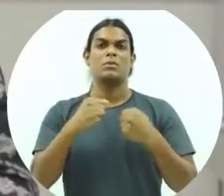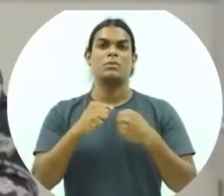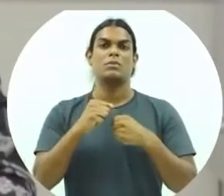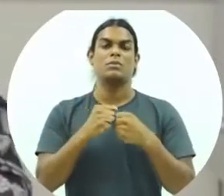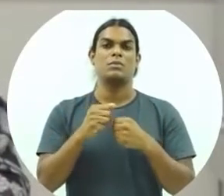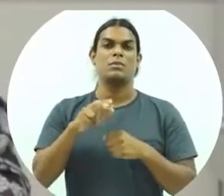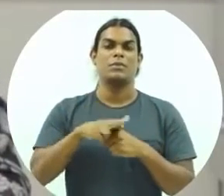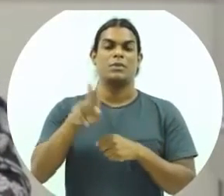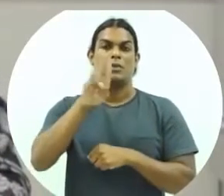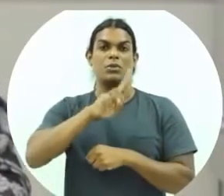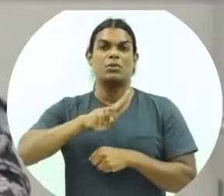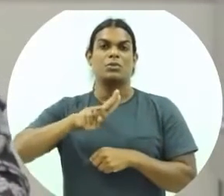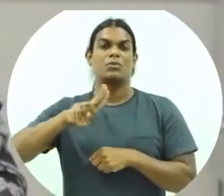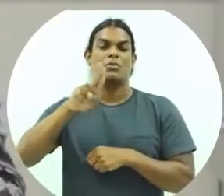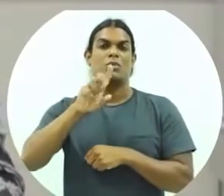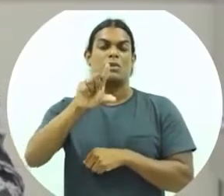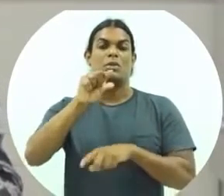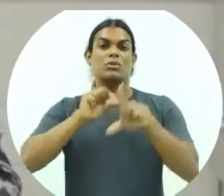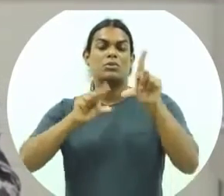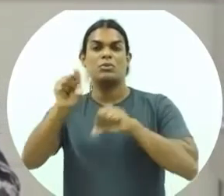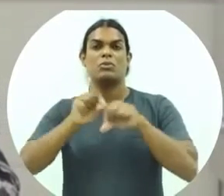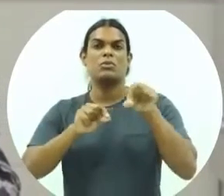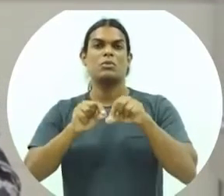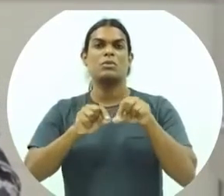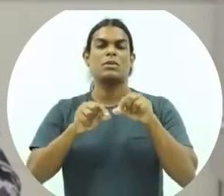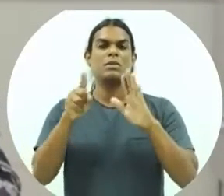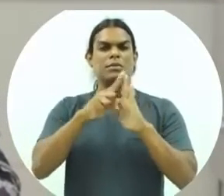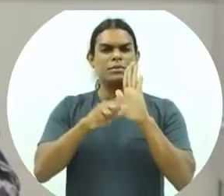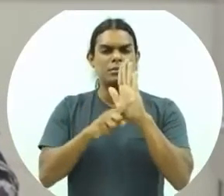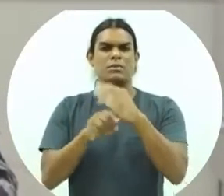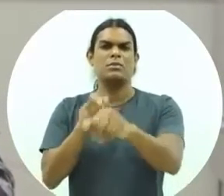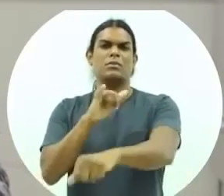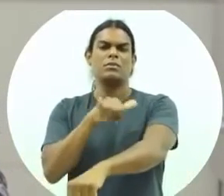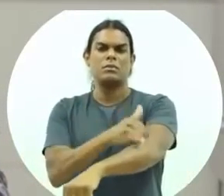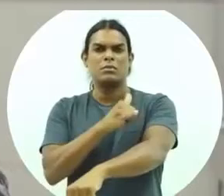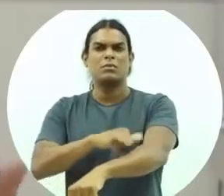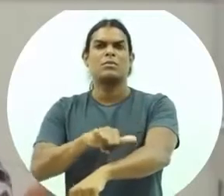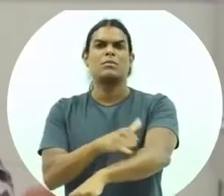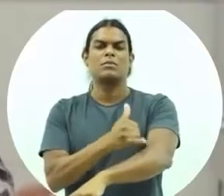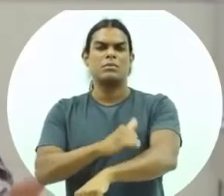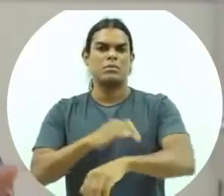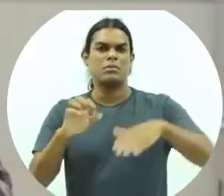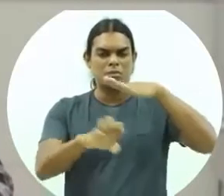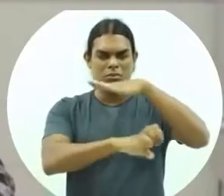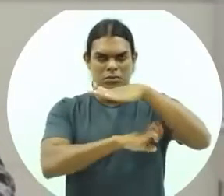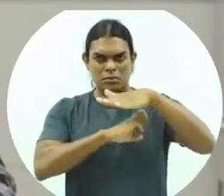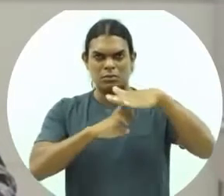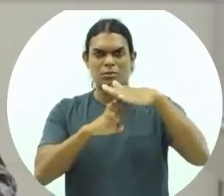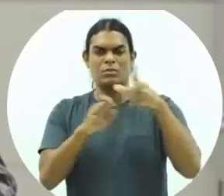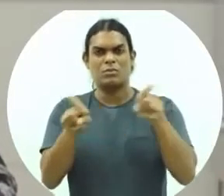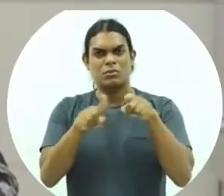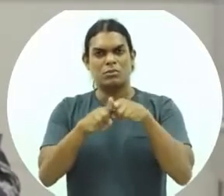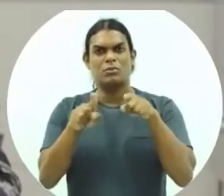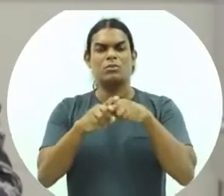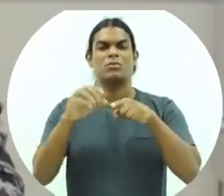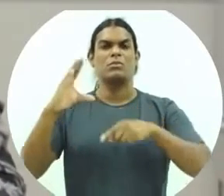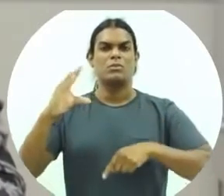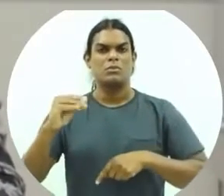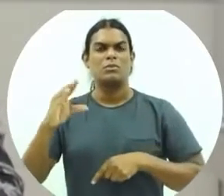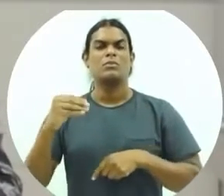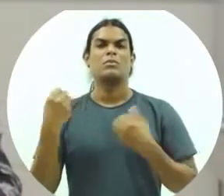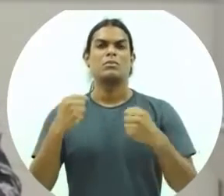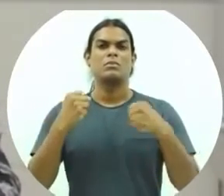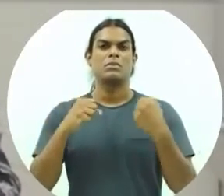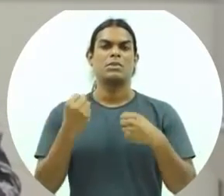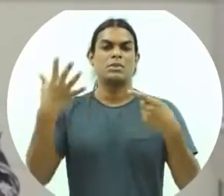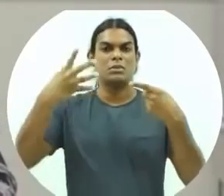planejamento estratégico, um rumo que a própria organização, com os seus funcionários, obviamente, eles